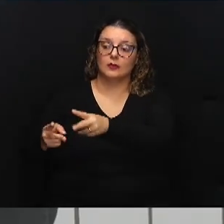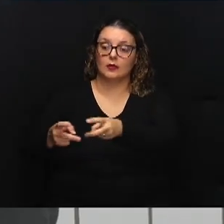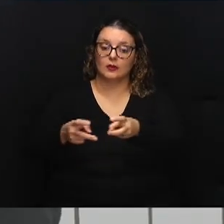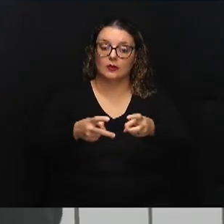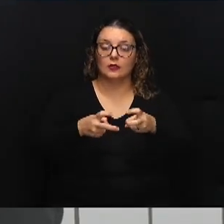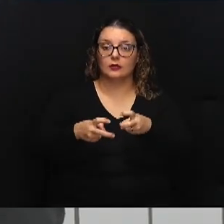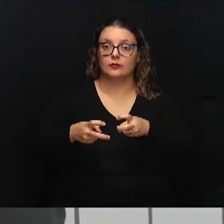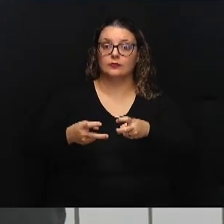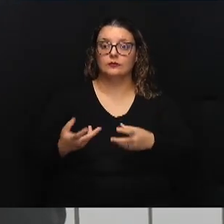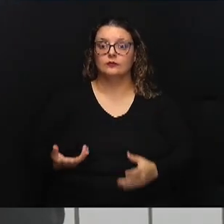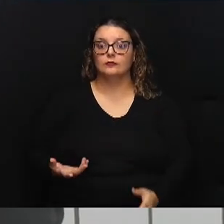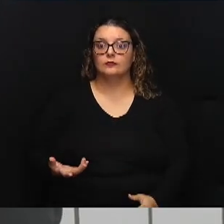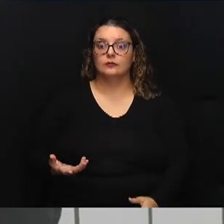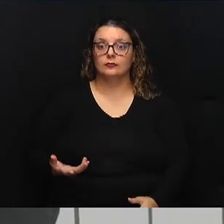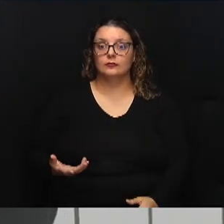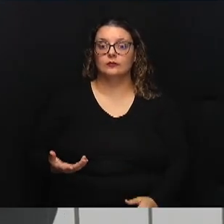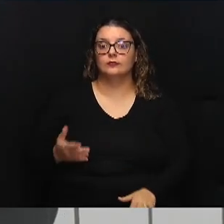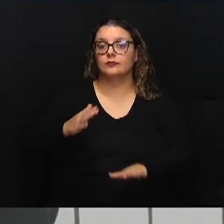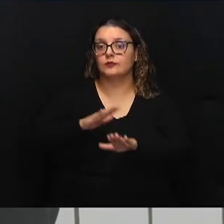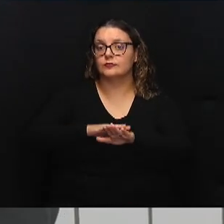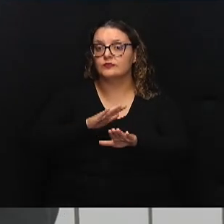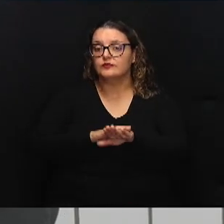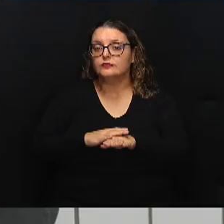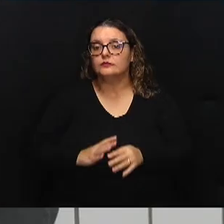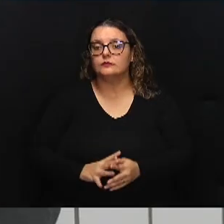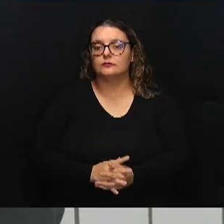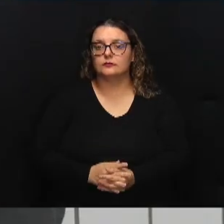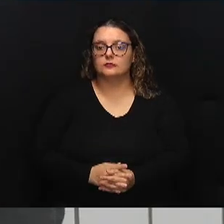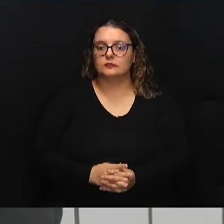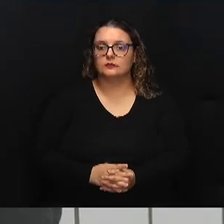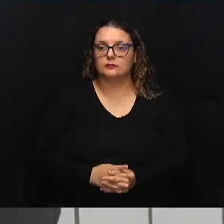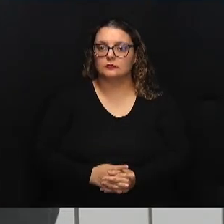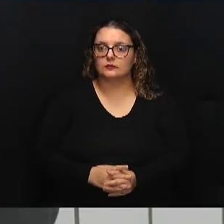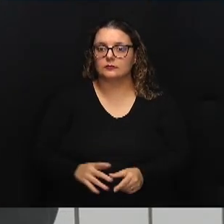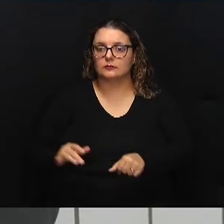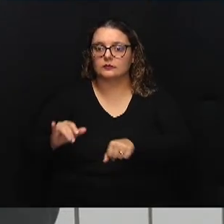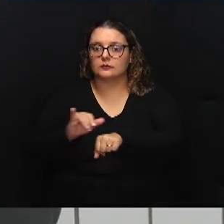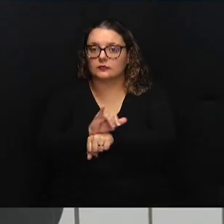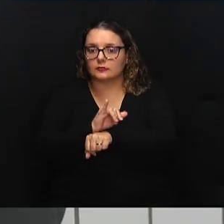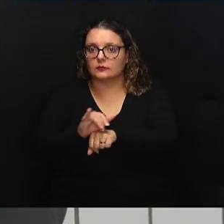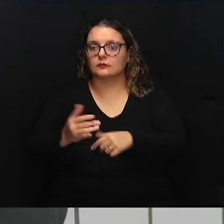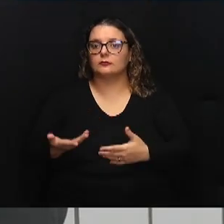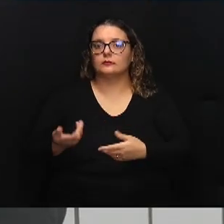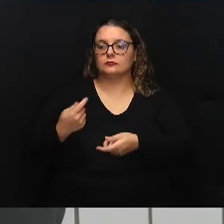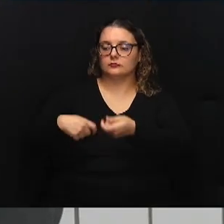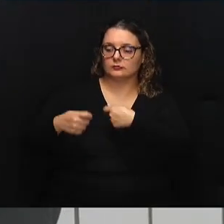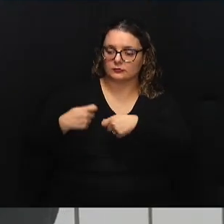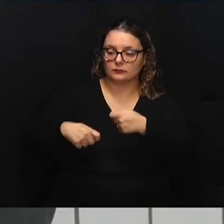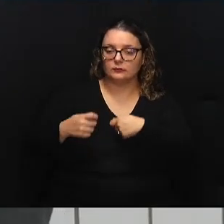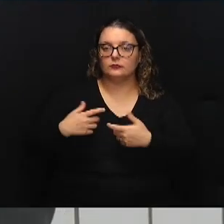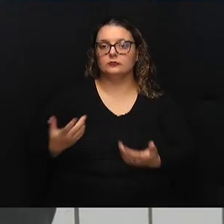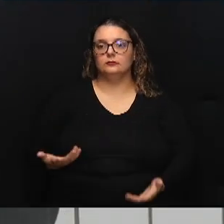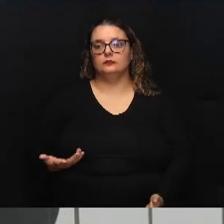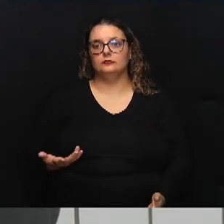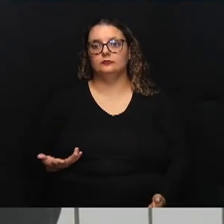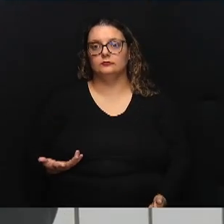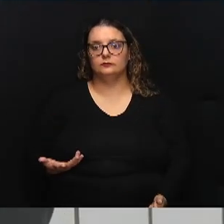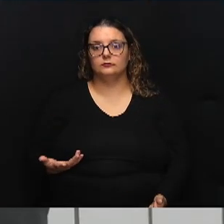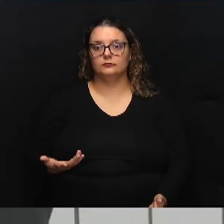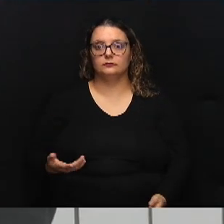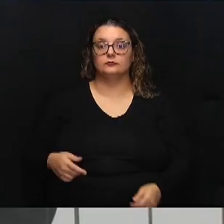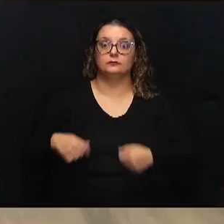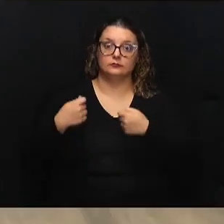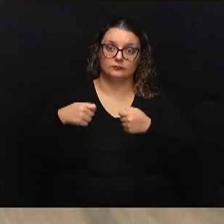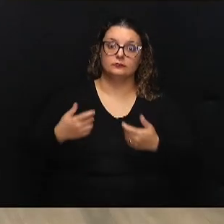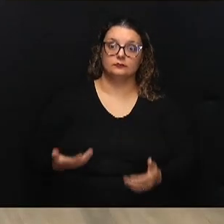que, em função da parte estratégica, de administração, né? Eles